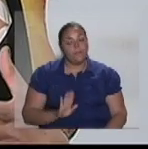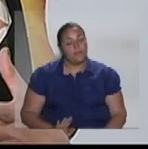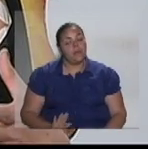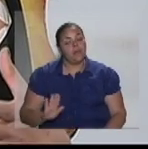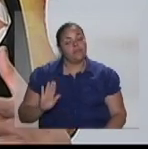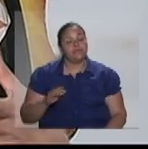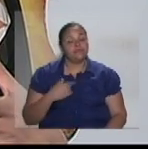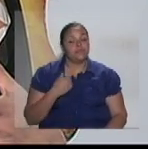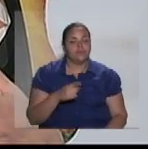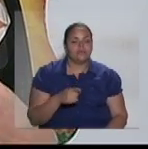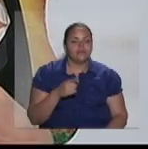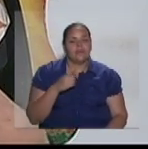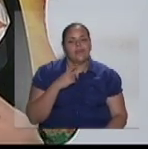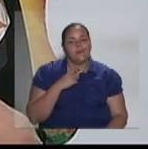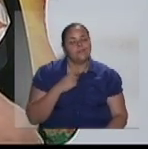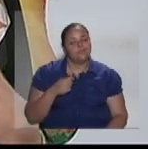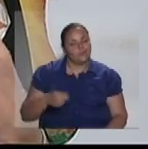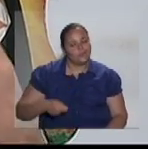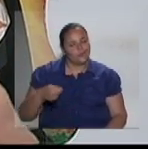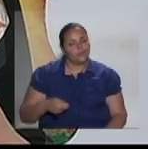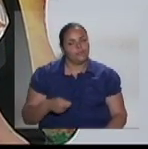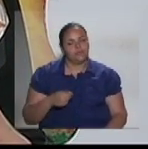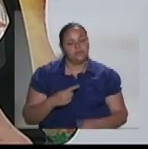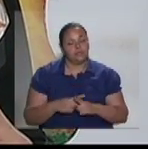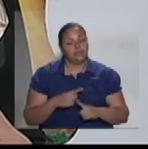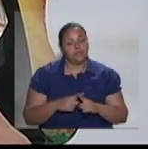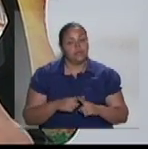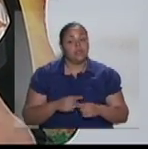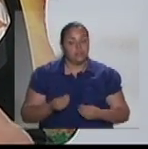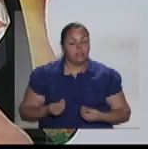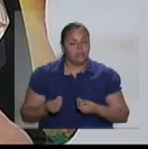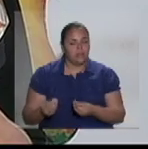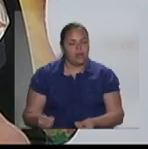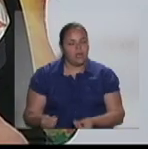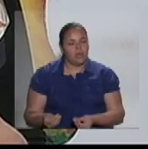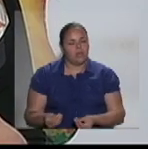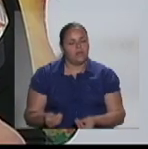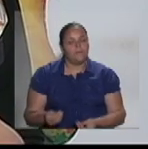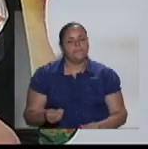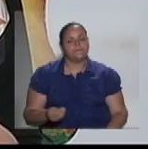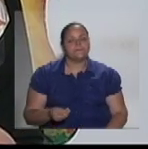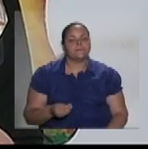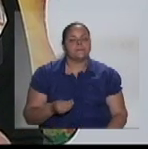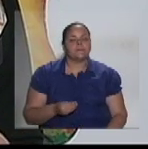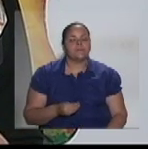conciliar tudo, mas você cobra, né? Porque você entrega